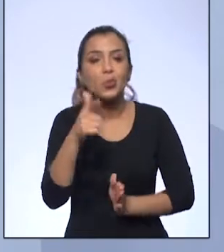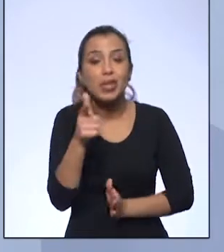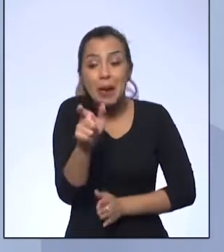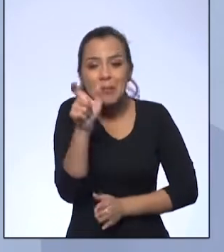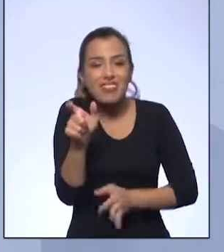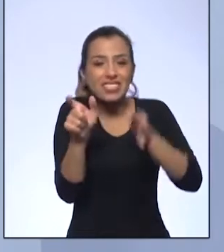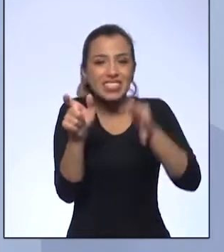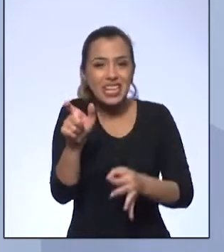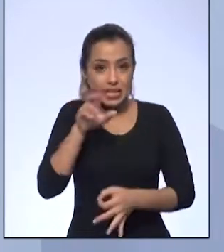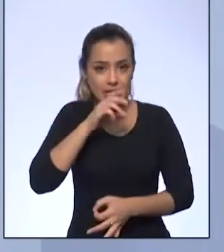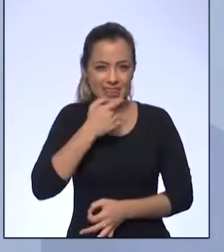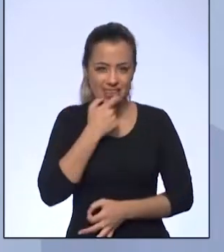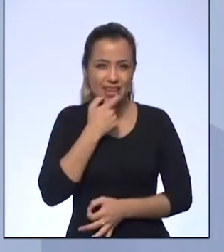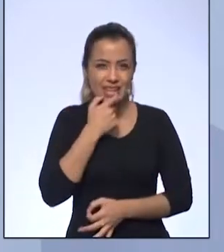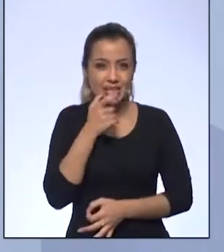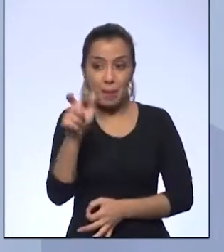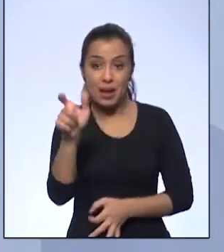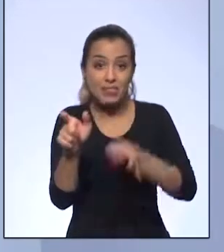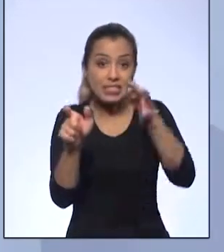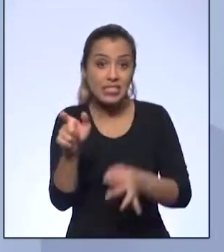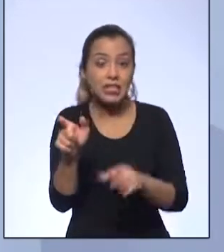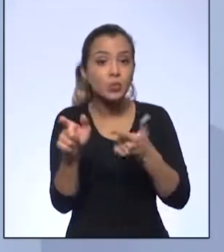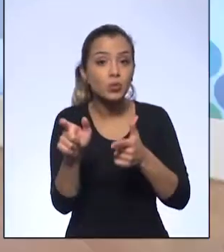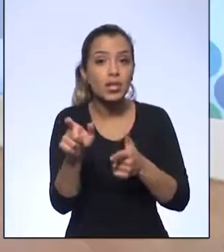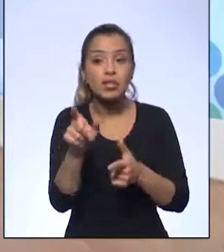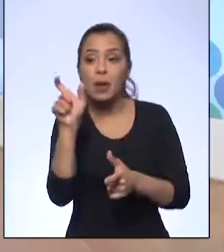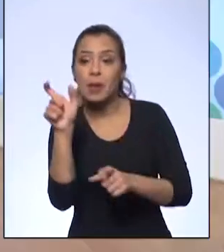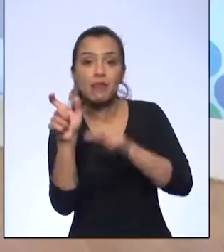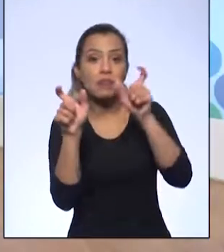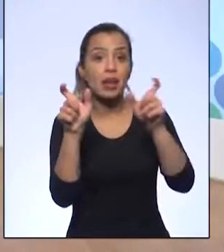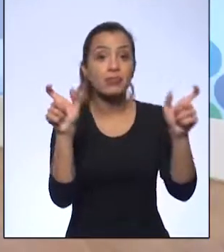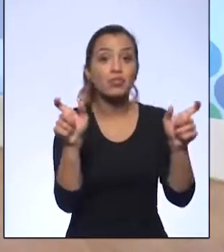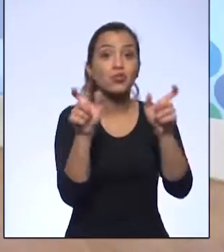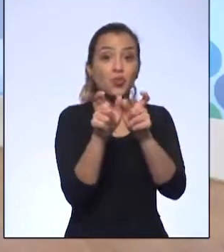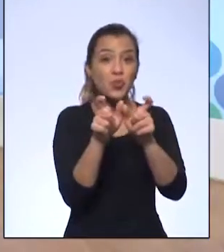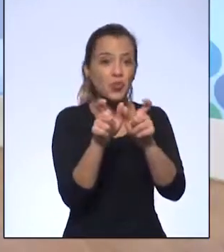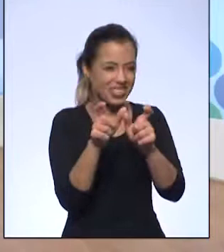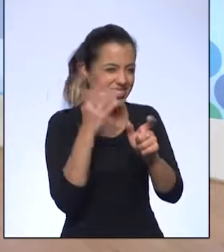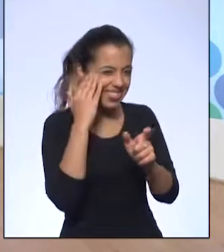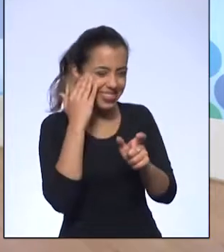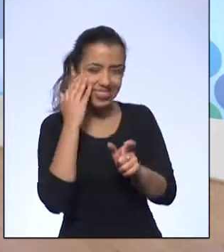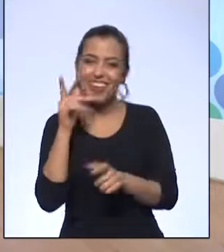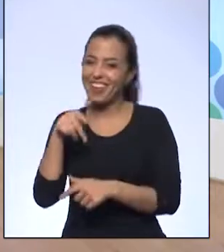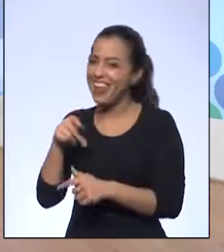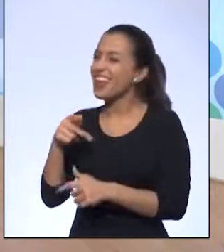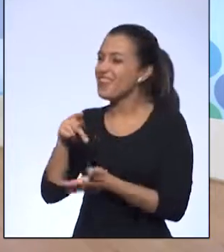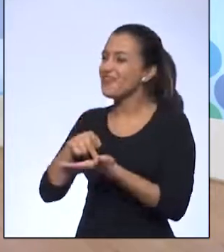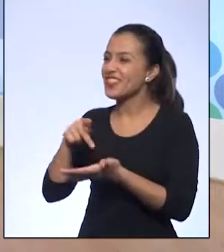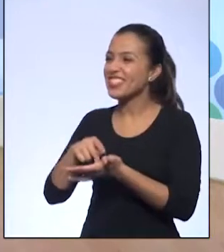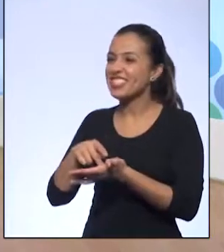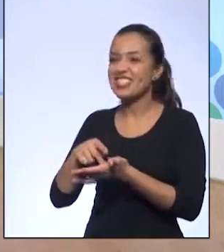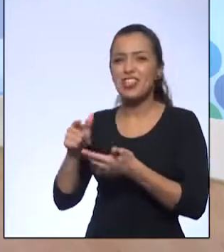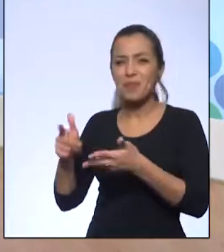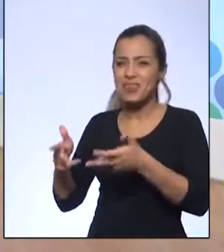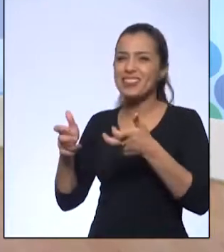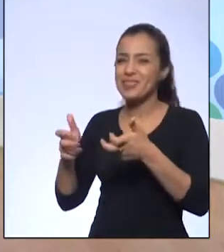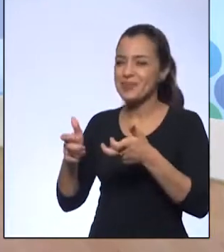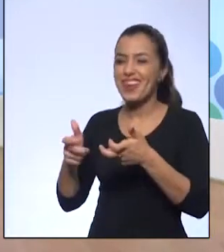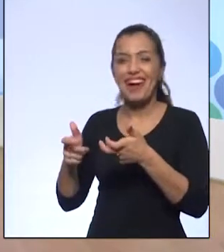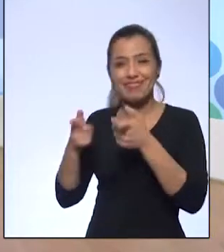isso, então em inglês acontece muito disso. Você vai falar uma coisa, professor Antônio? Eu achei interessante a pergunta dela da chapinha,